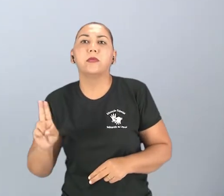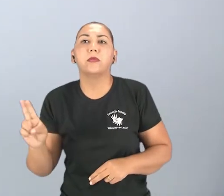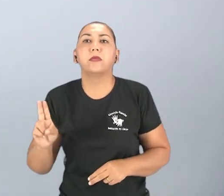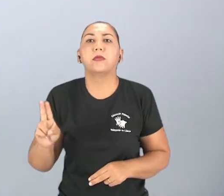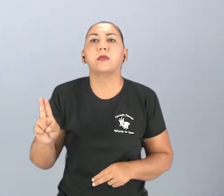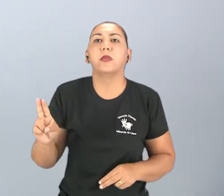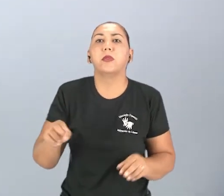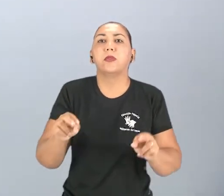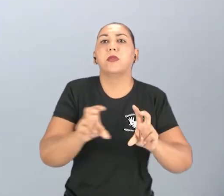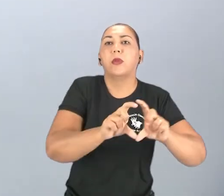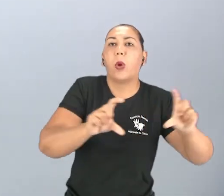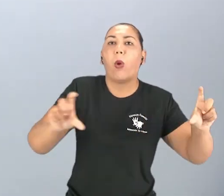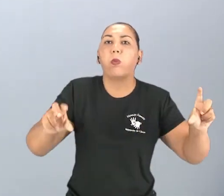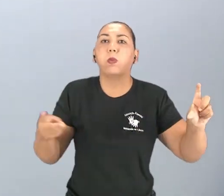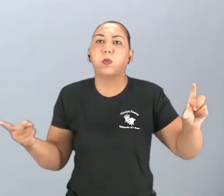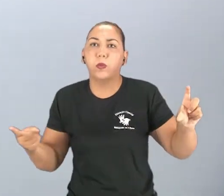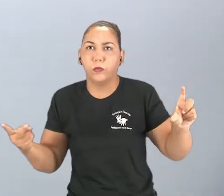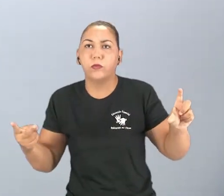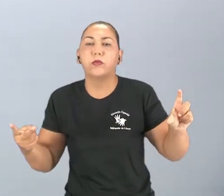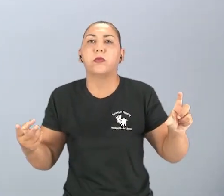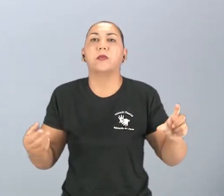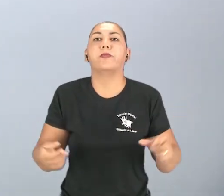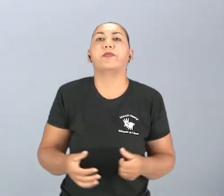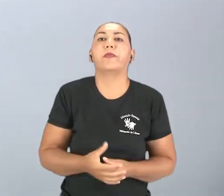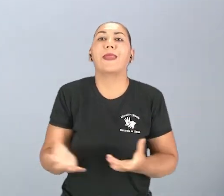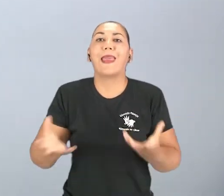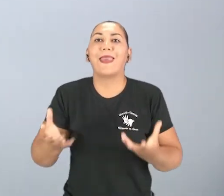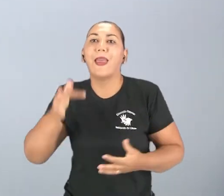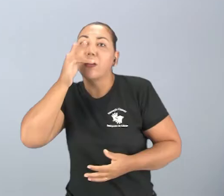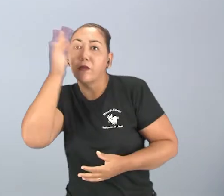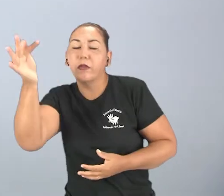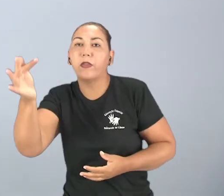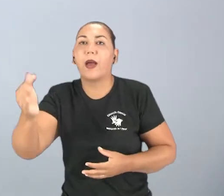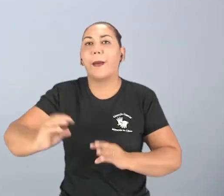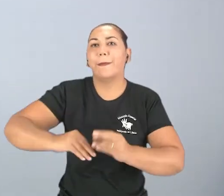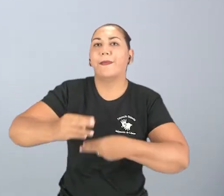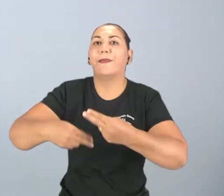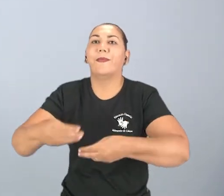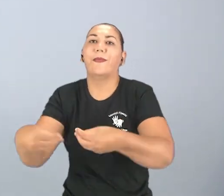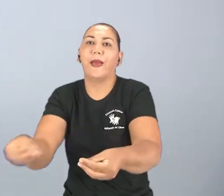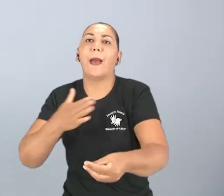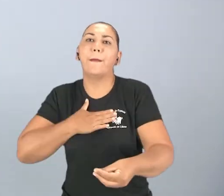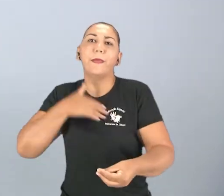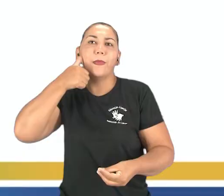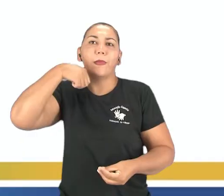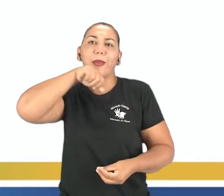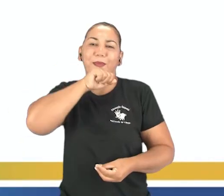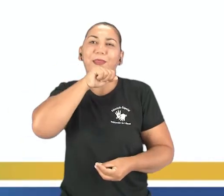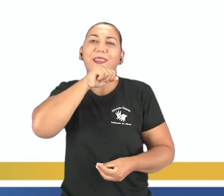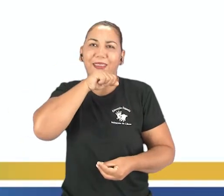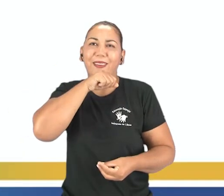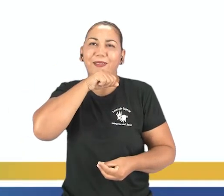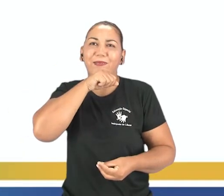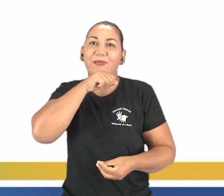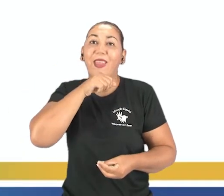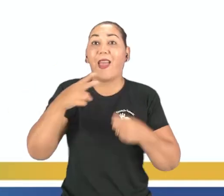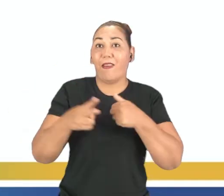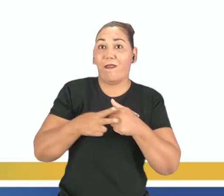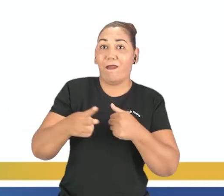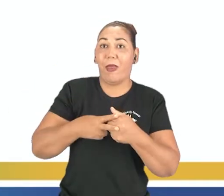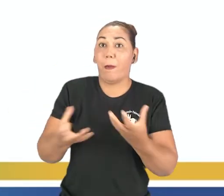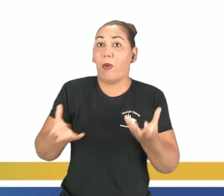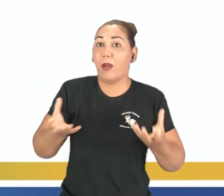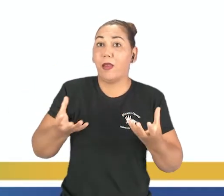de período composto. Quero aquelas flores para presentear a minha mãe. Olha que fofo, né? O verbo é quero e o outro